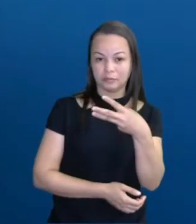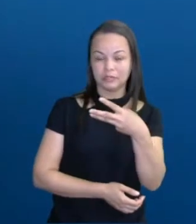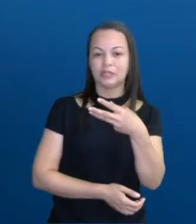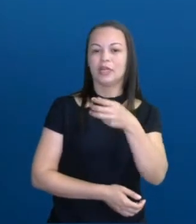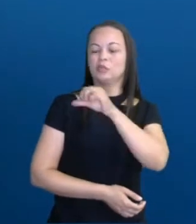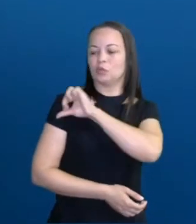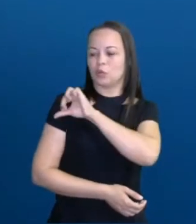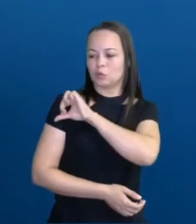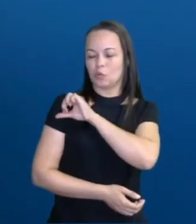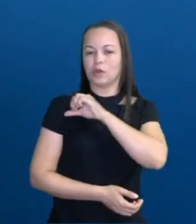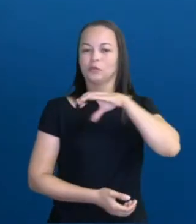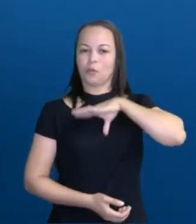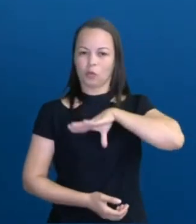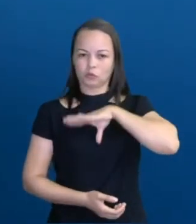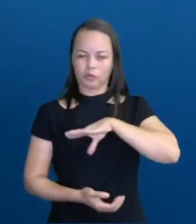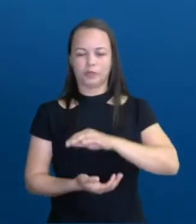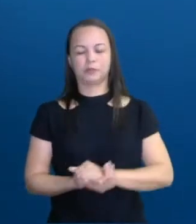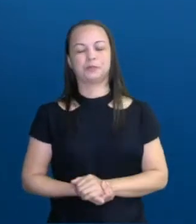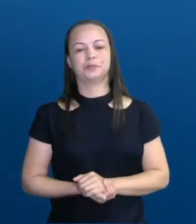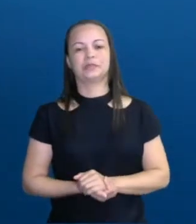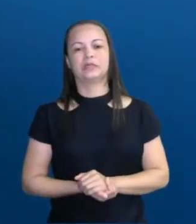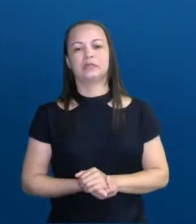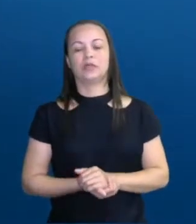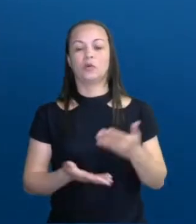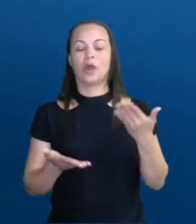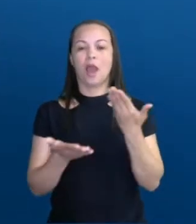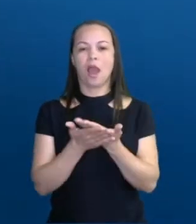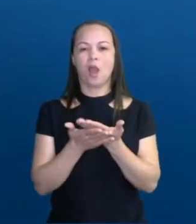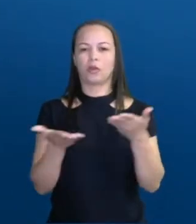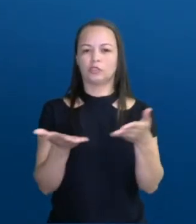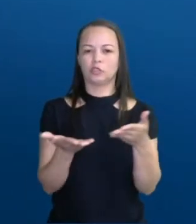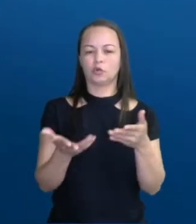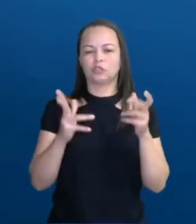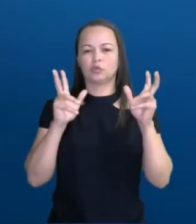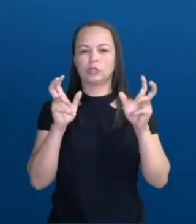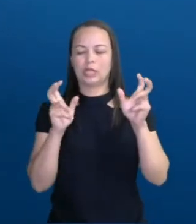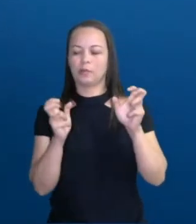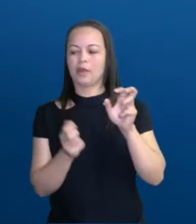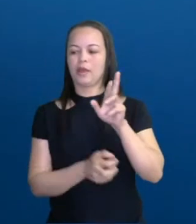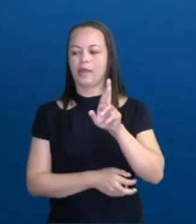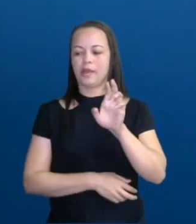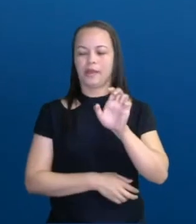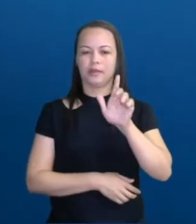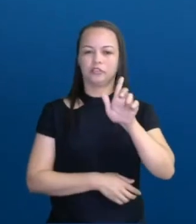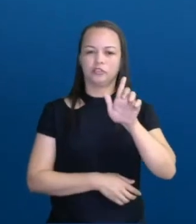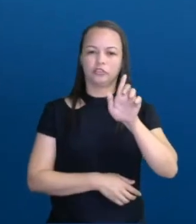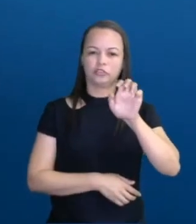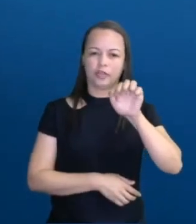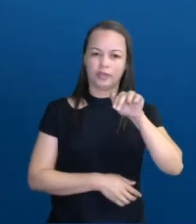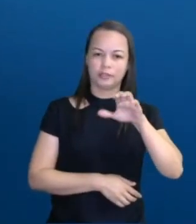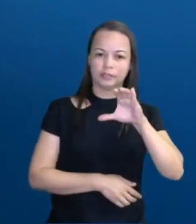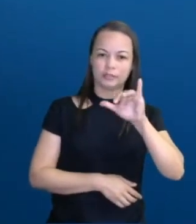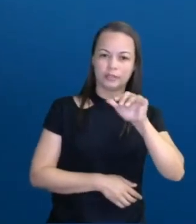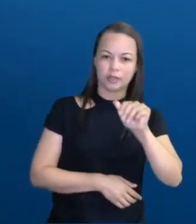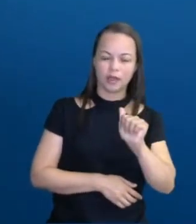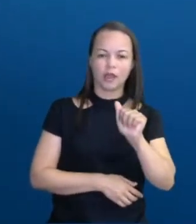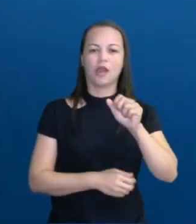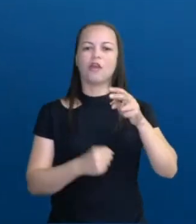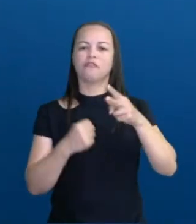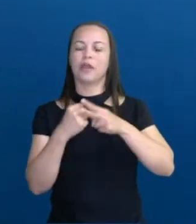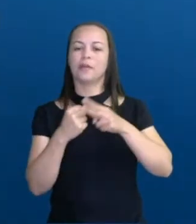e na aula de hoje nós vamos trabalhar a regência verbal Então o que é a regência verbal